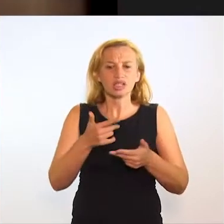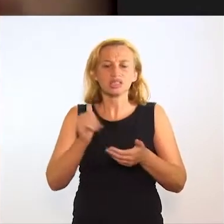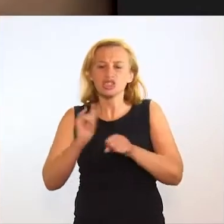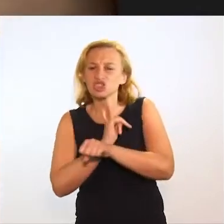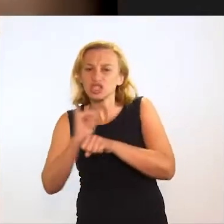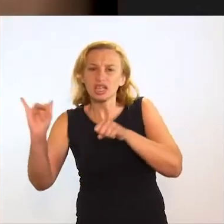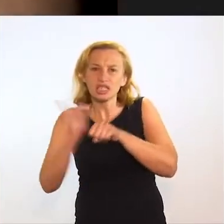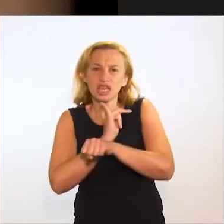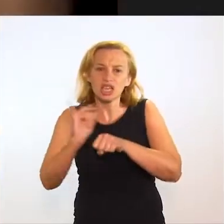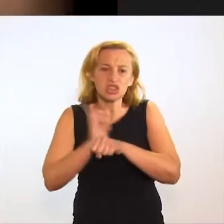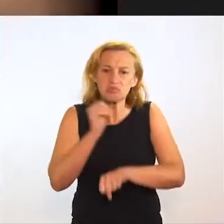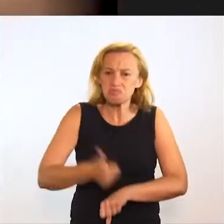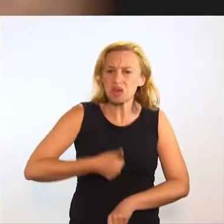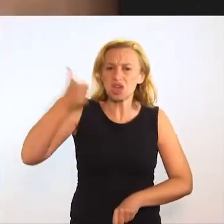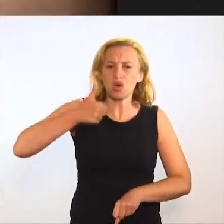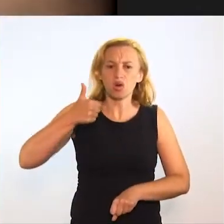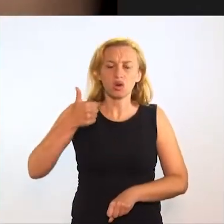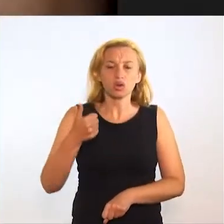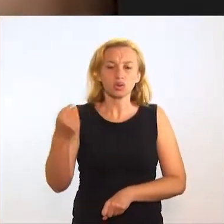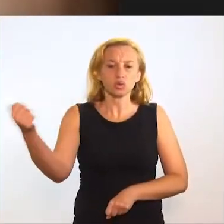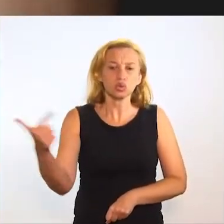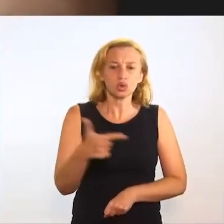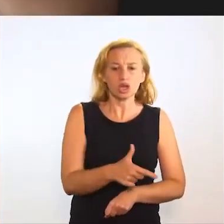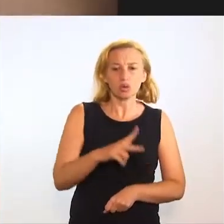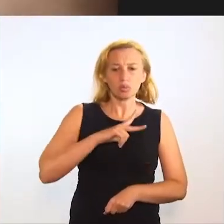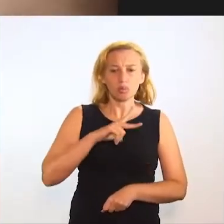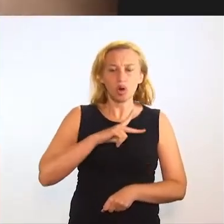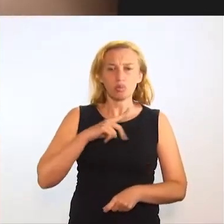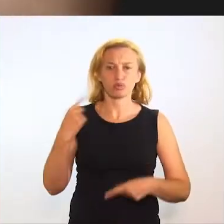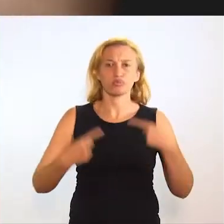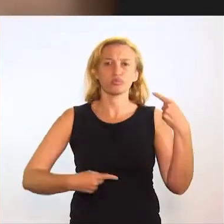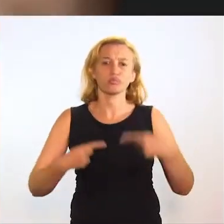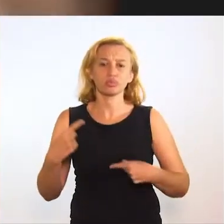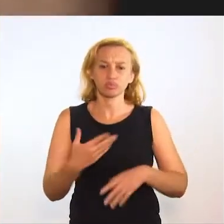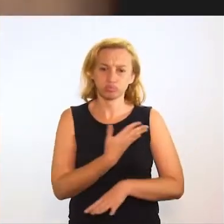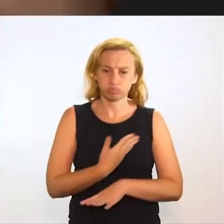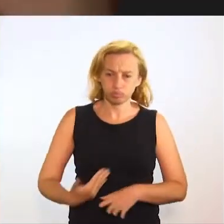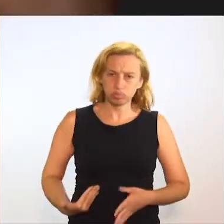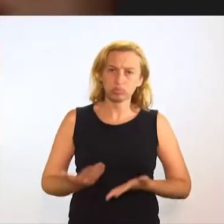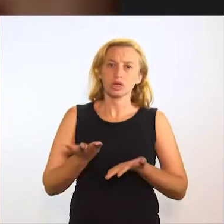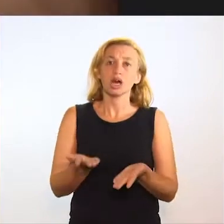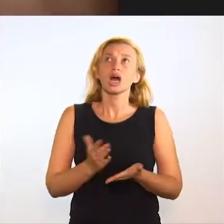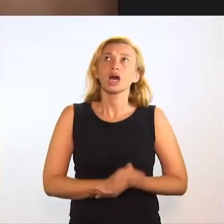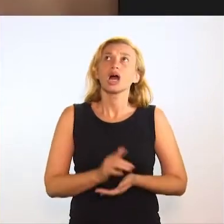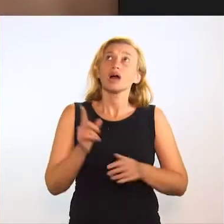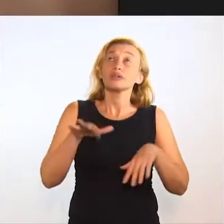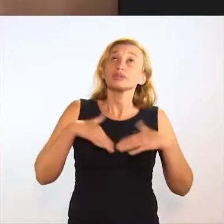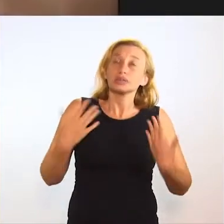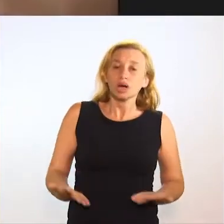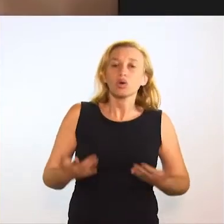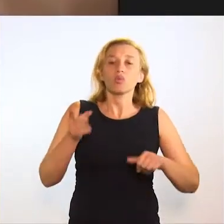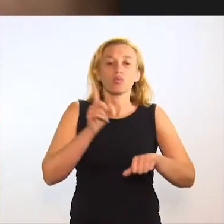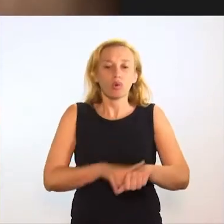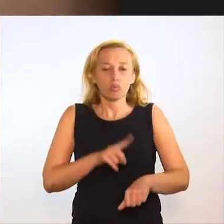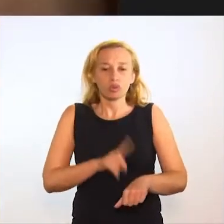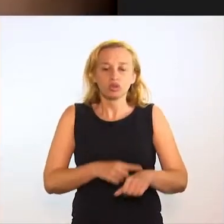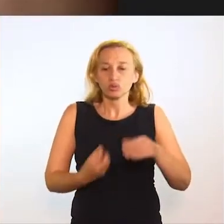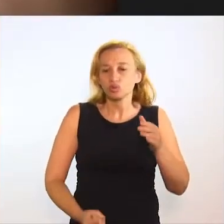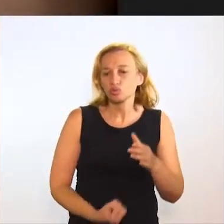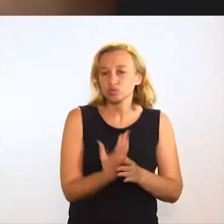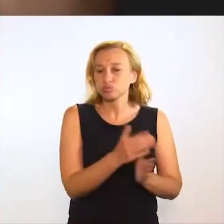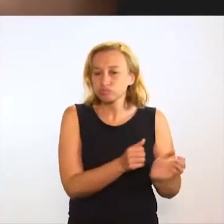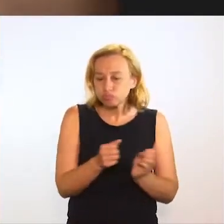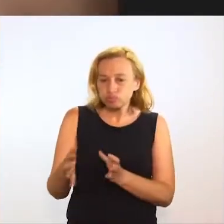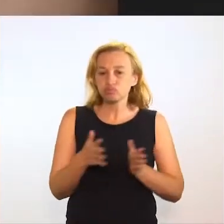muito melhores estratégias do que o próprio poder público. Então, assim, um momento de